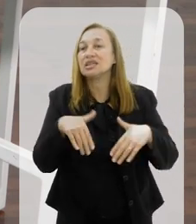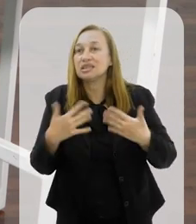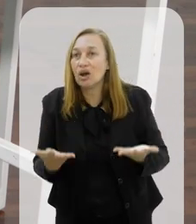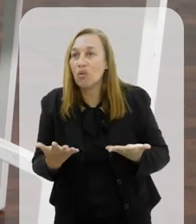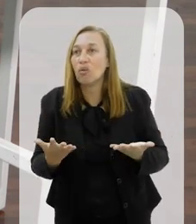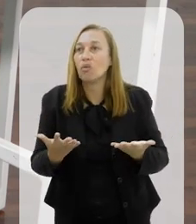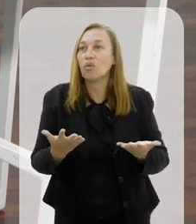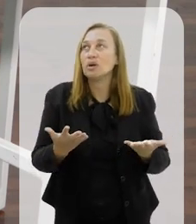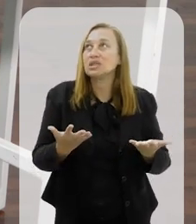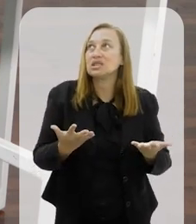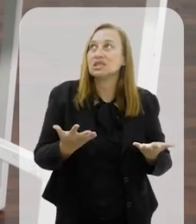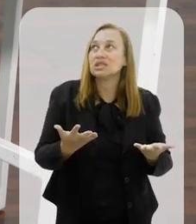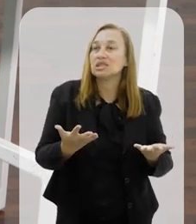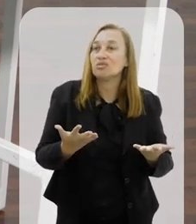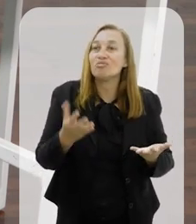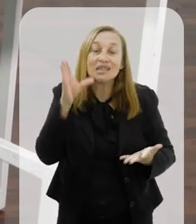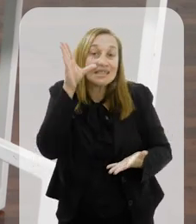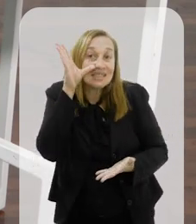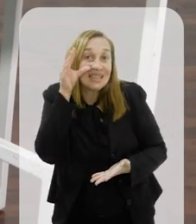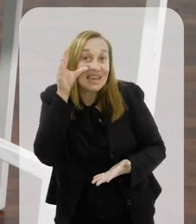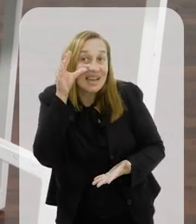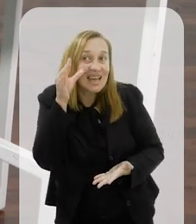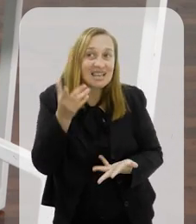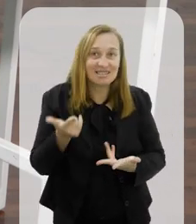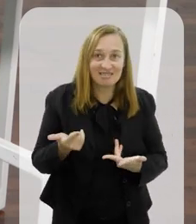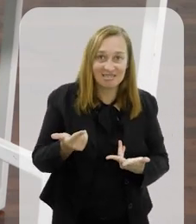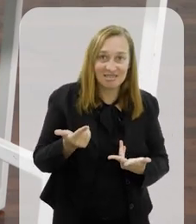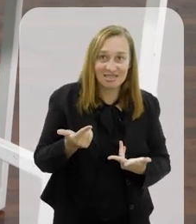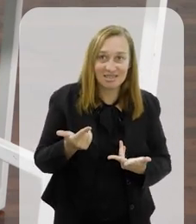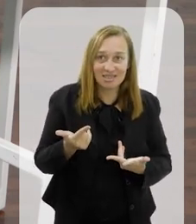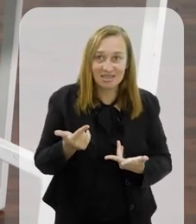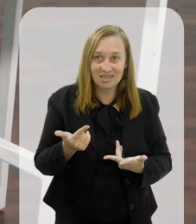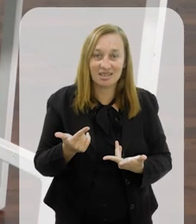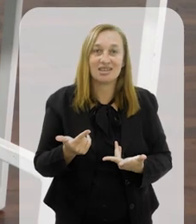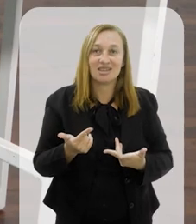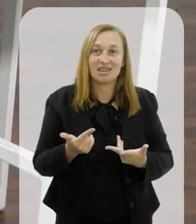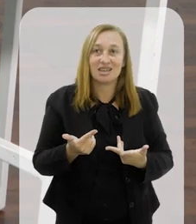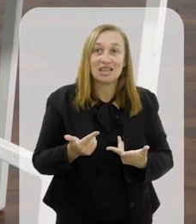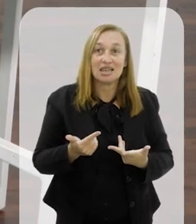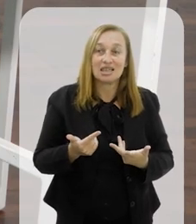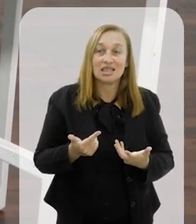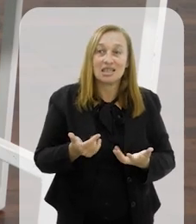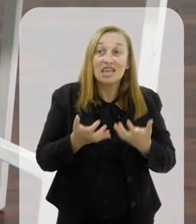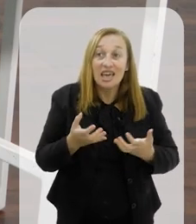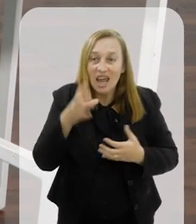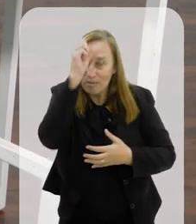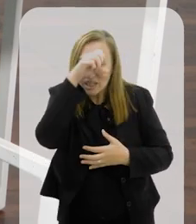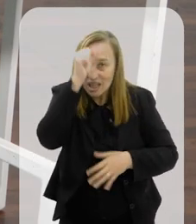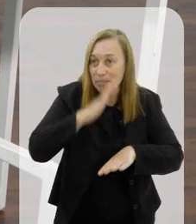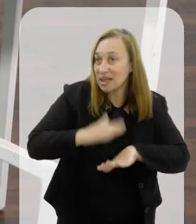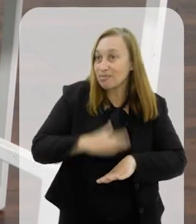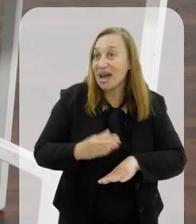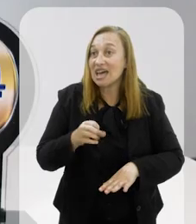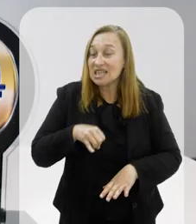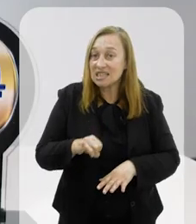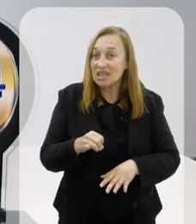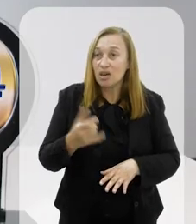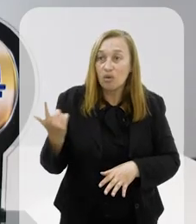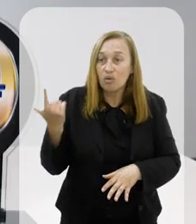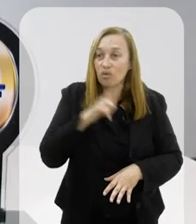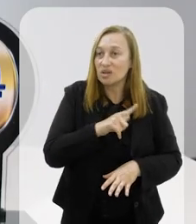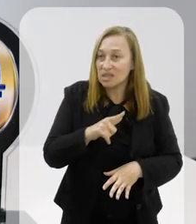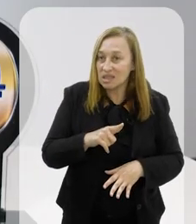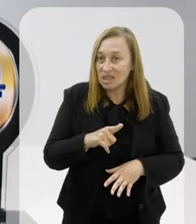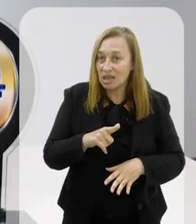gera uma uma uma um interesse né e uma inquietação né então se a cada momento desse a gente